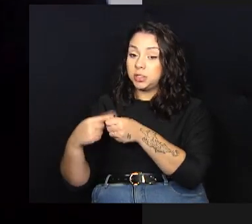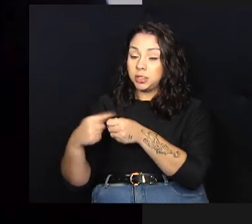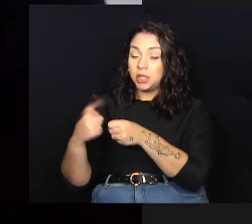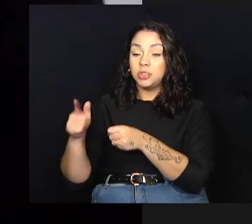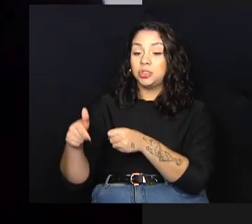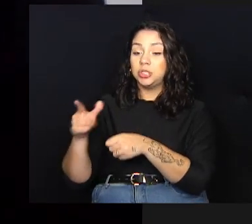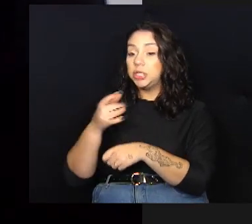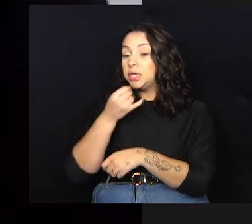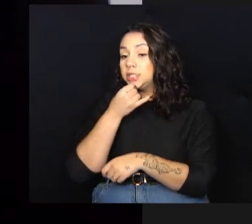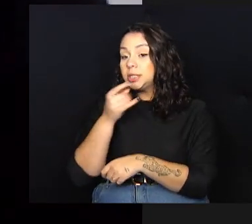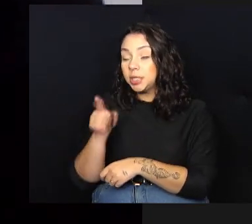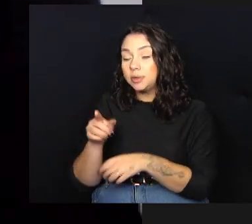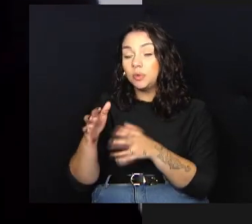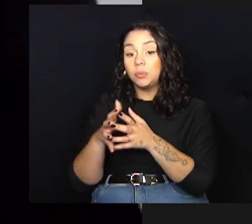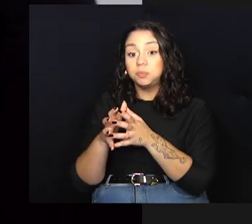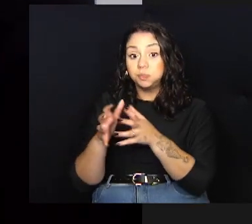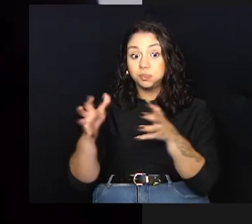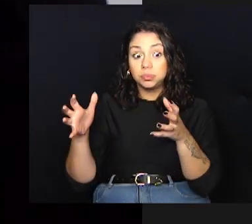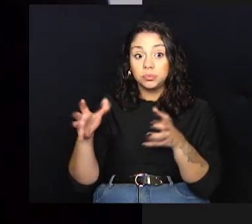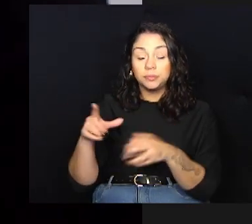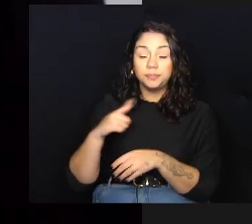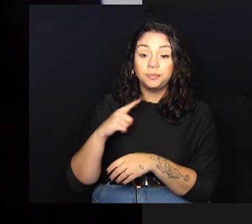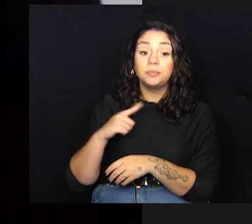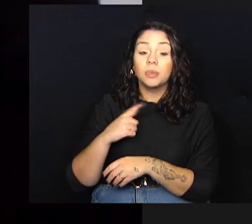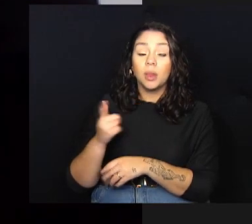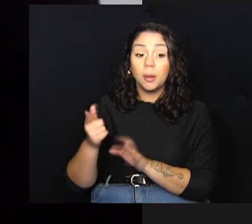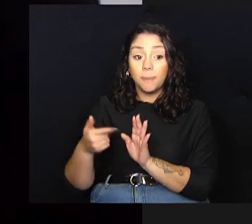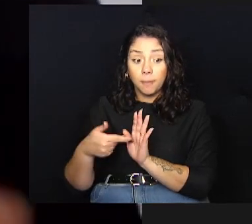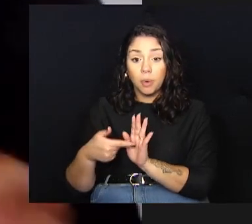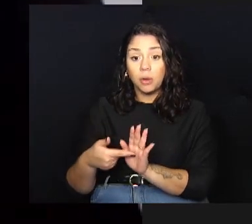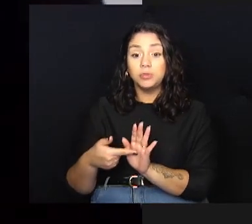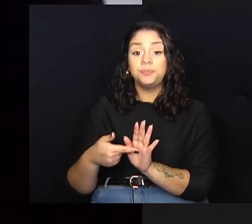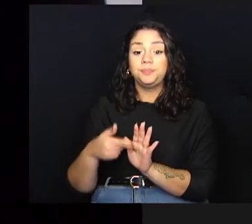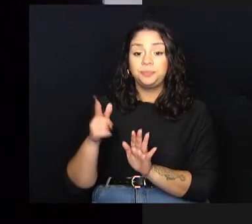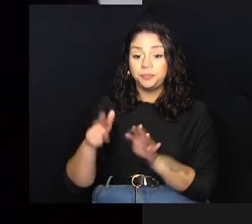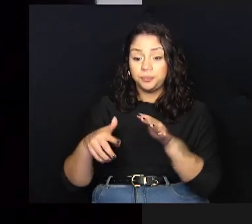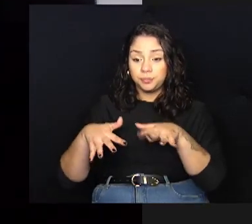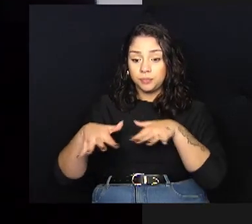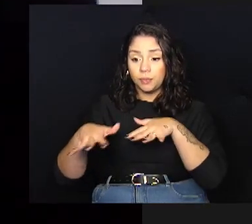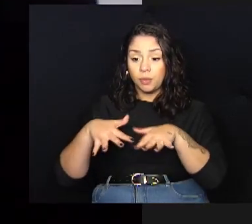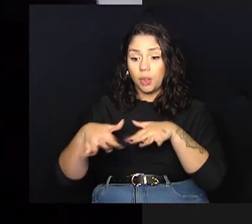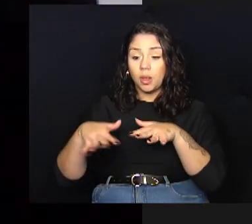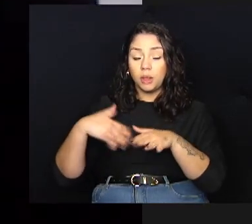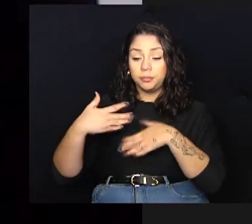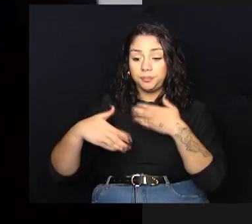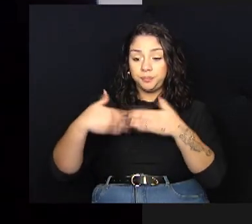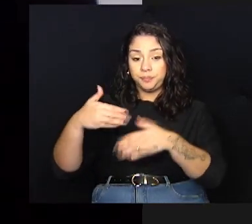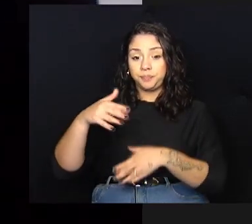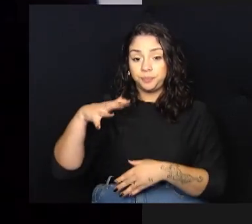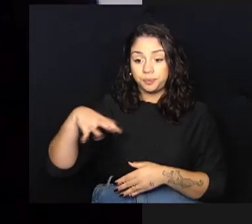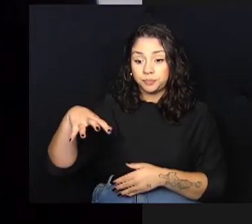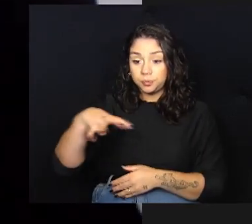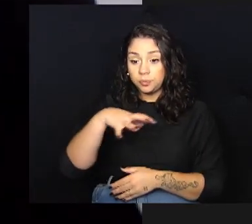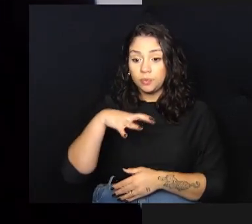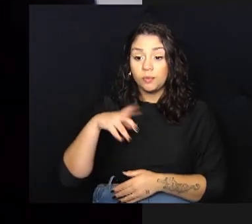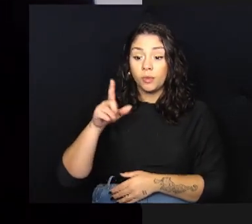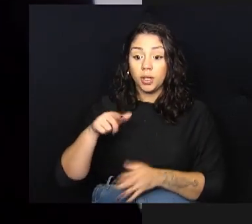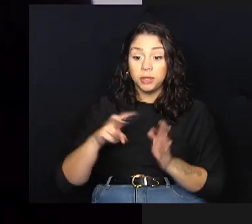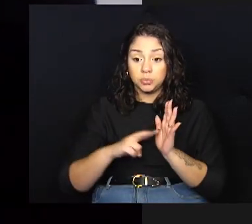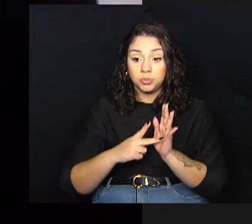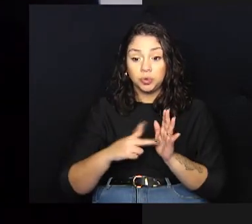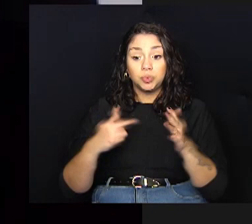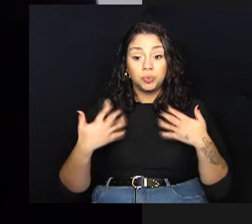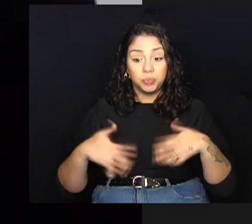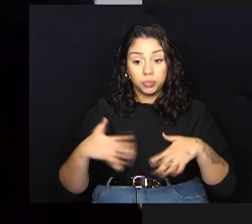desse crescimento Então acho que isso mostra um pouco essa dinâmica do desenvolvimento Regional que é muito significativo